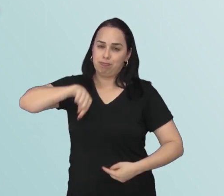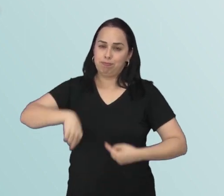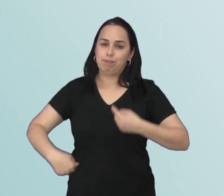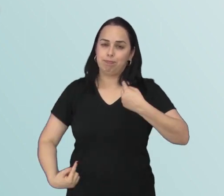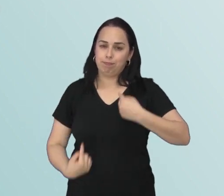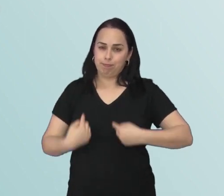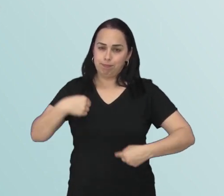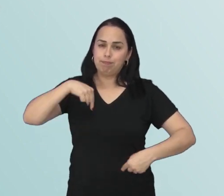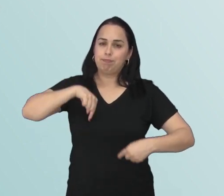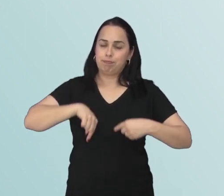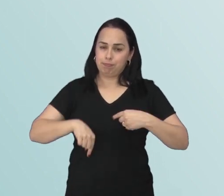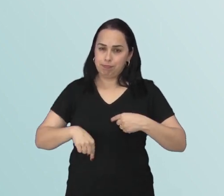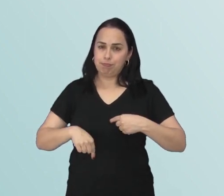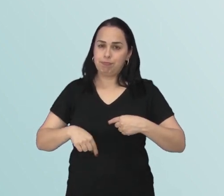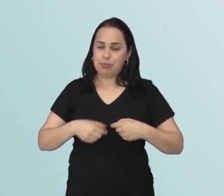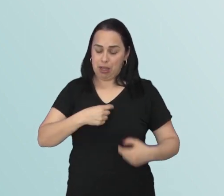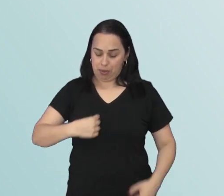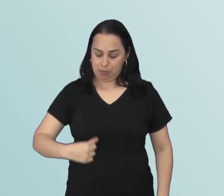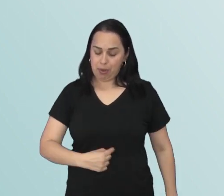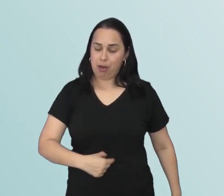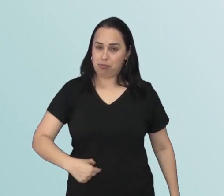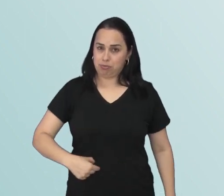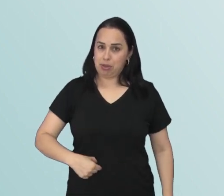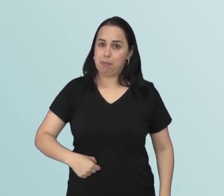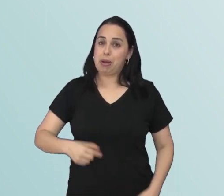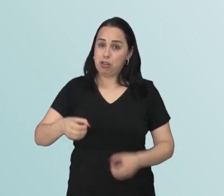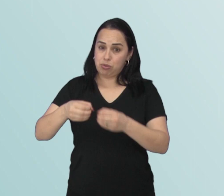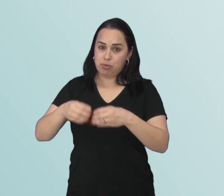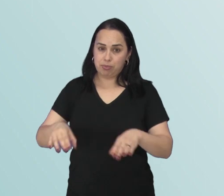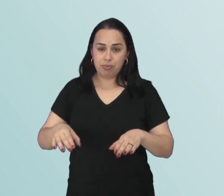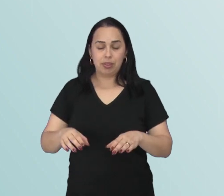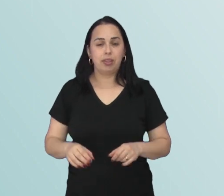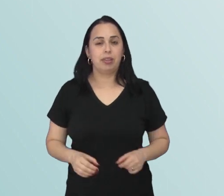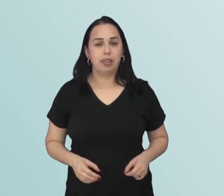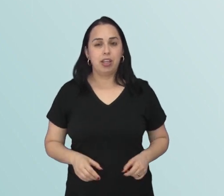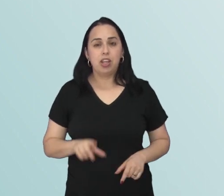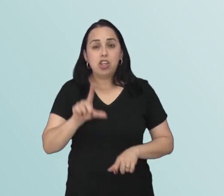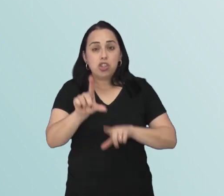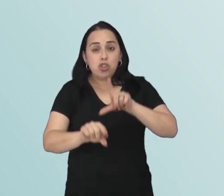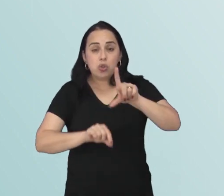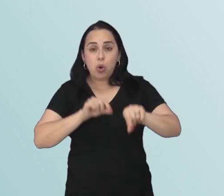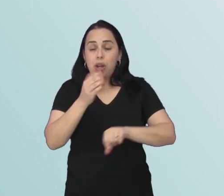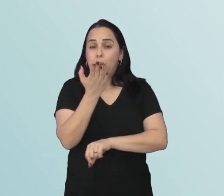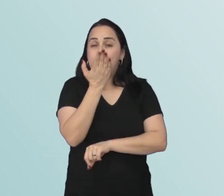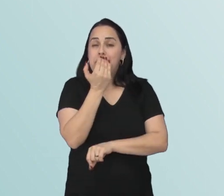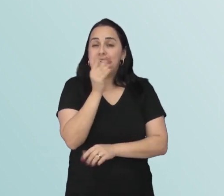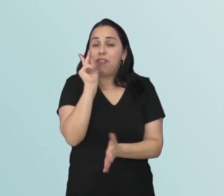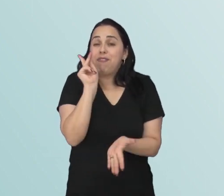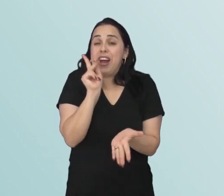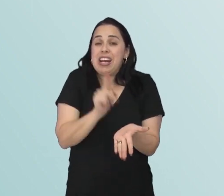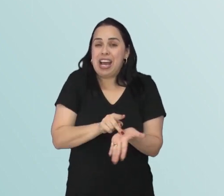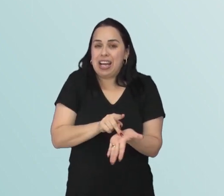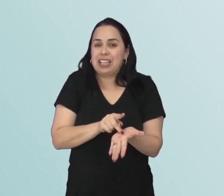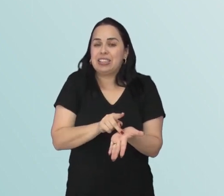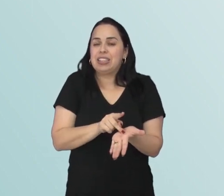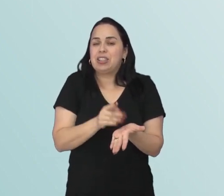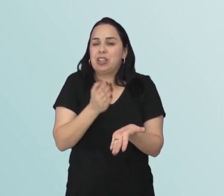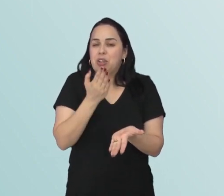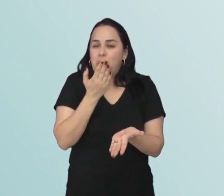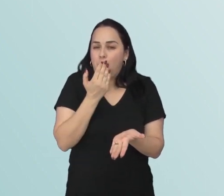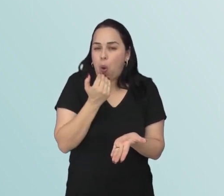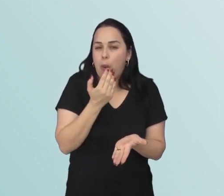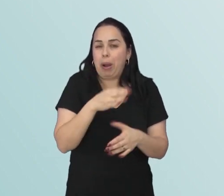só do seu aparelho digestivo, como do seu organismo em geral. Dê preferência para comida de verdade, dê preferência para proteína de